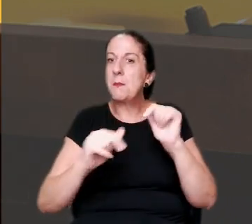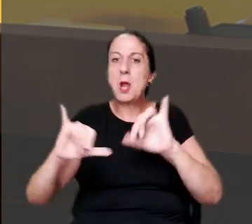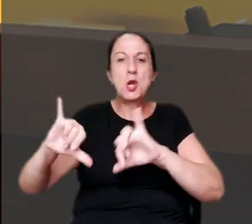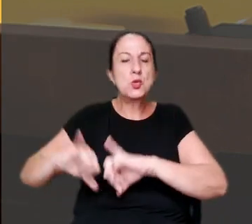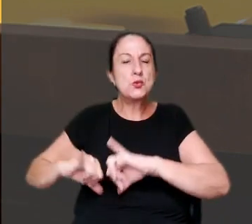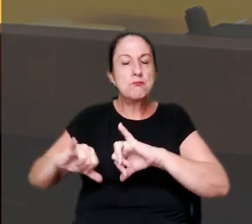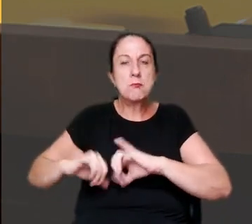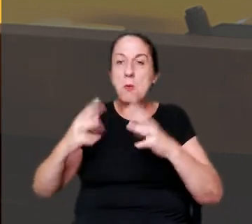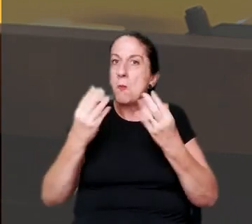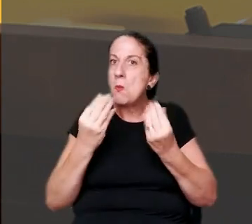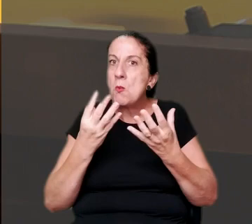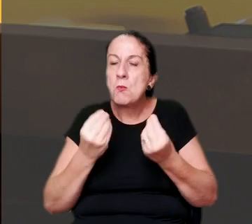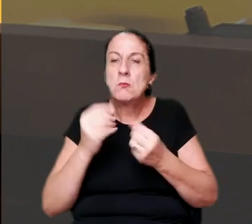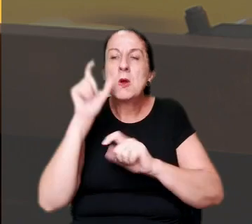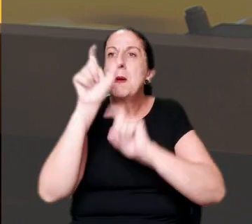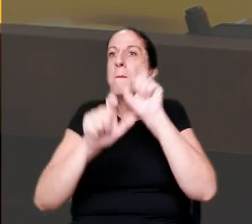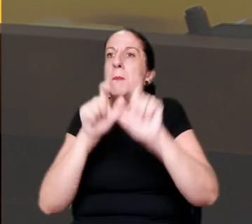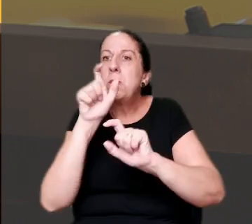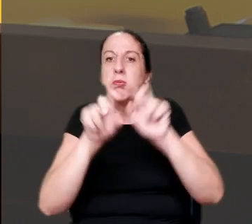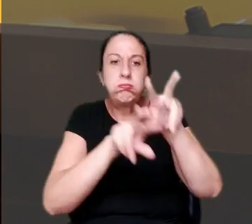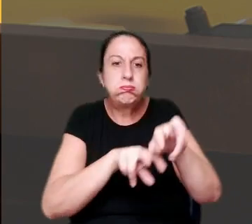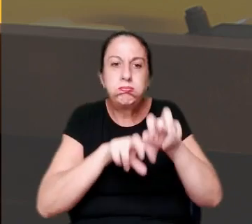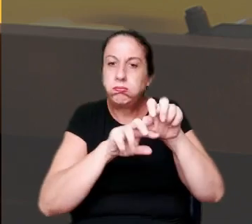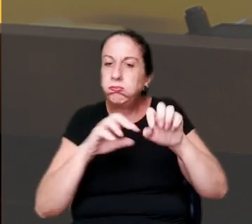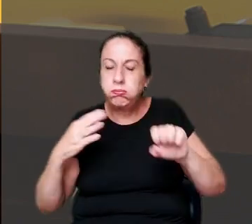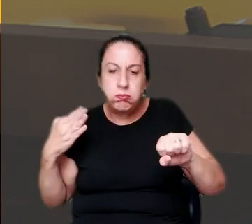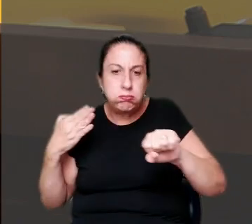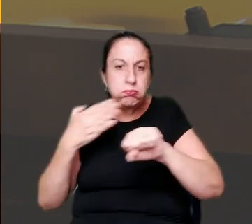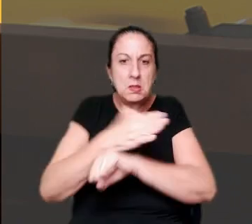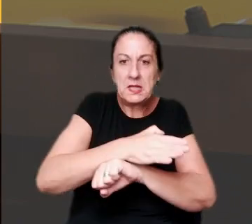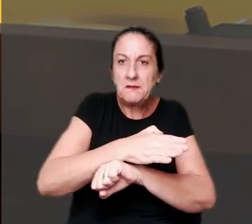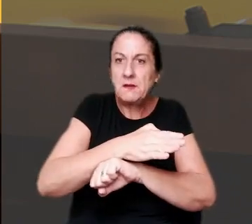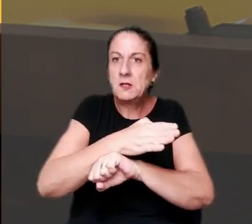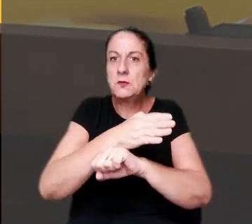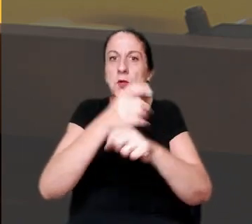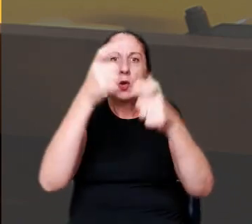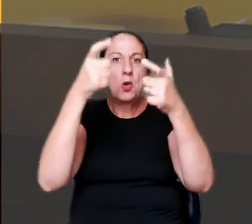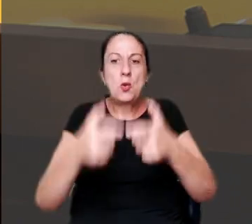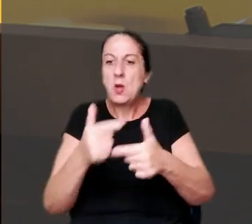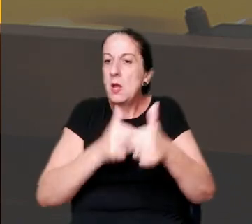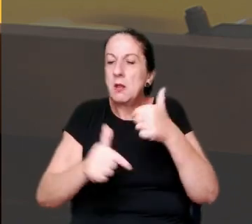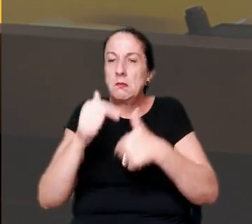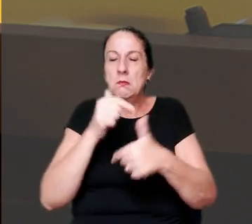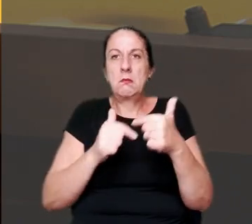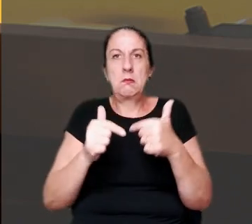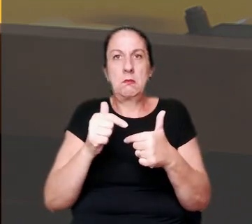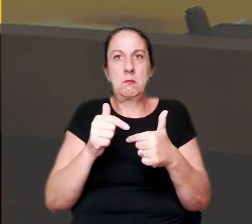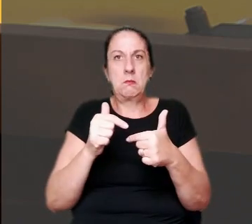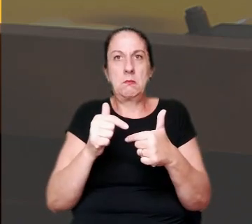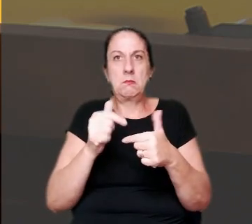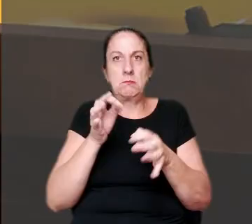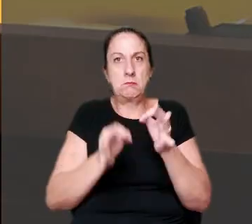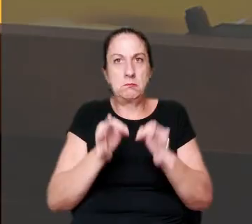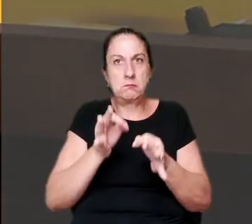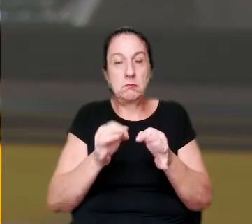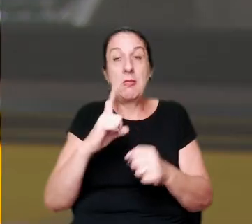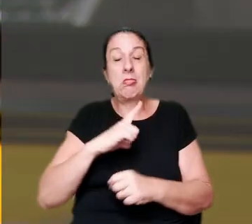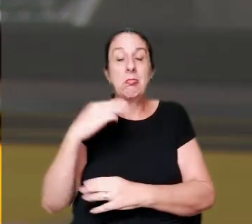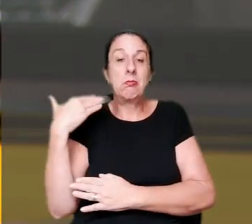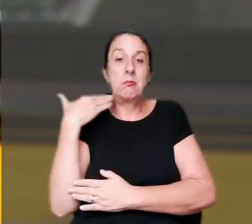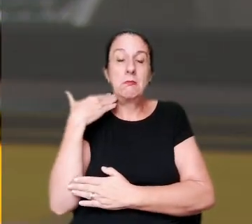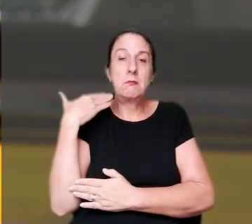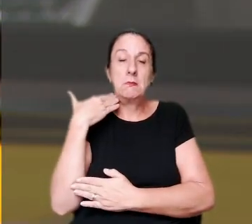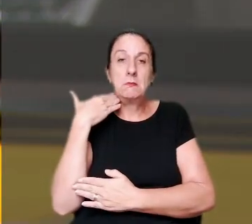muito. Milícias de fazendeiros invadiram as juntas do trabalho.